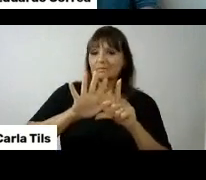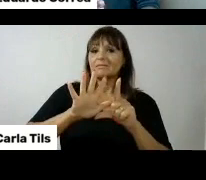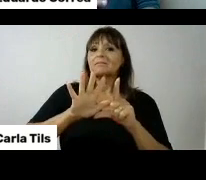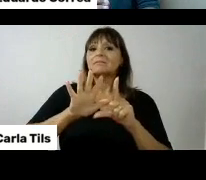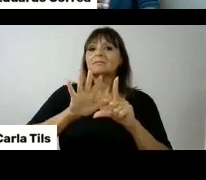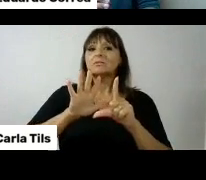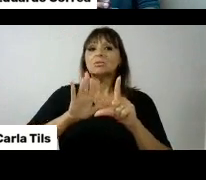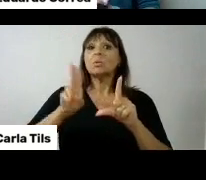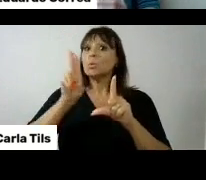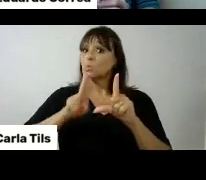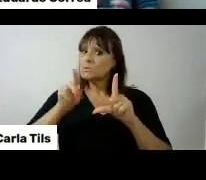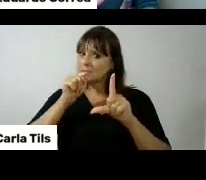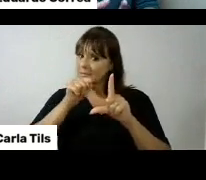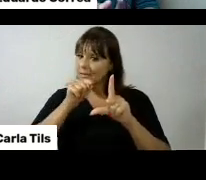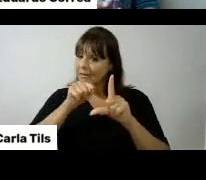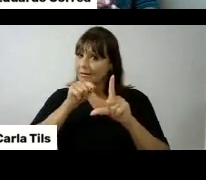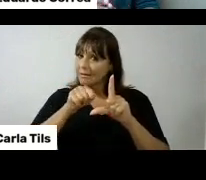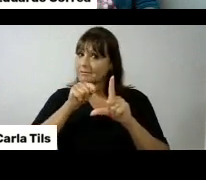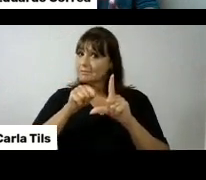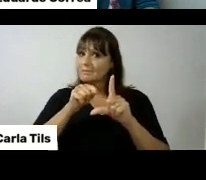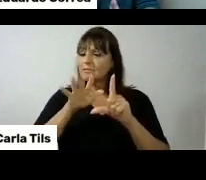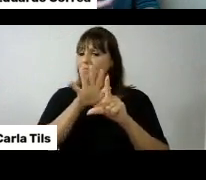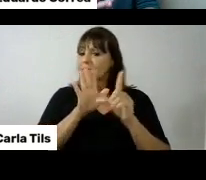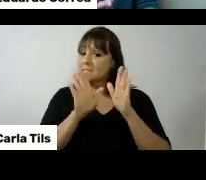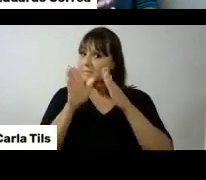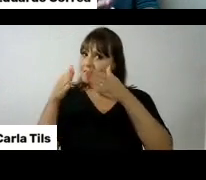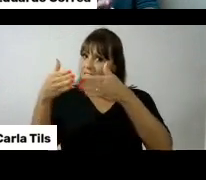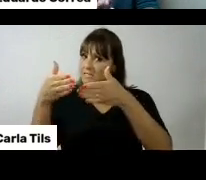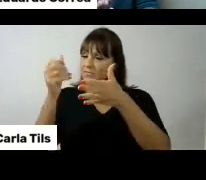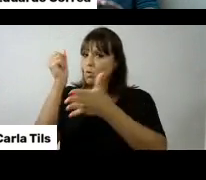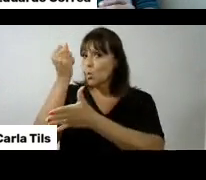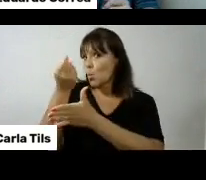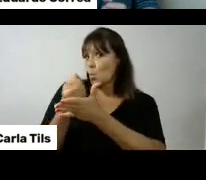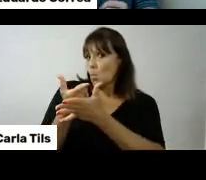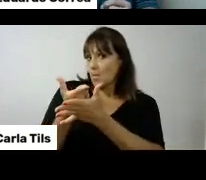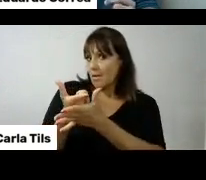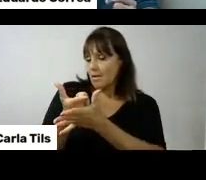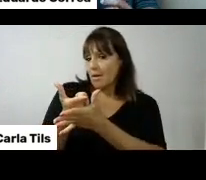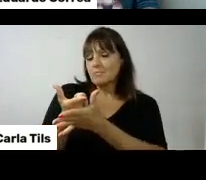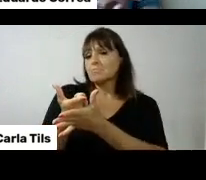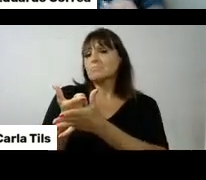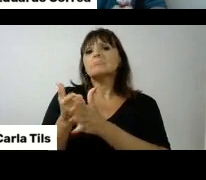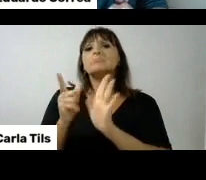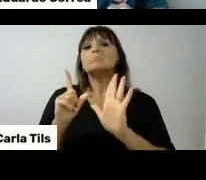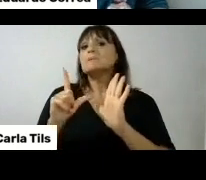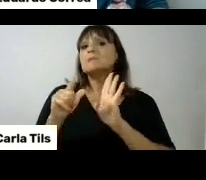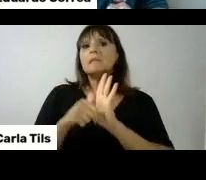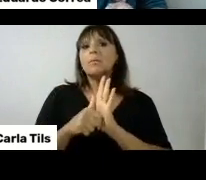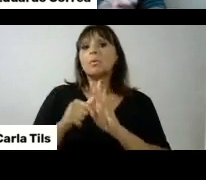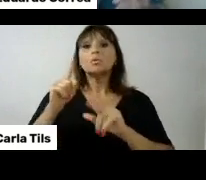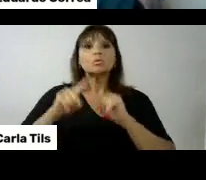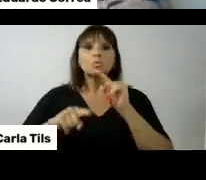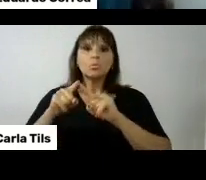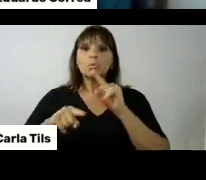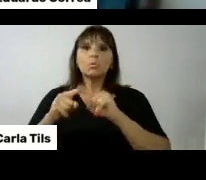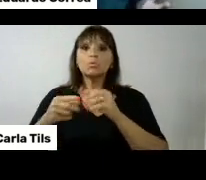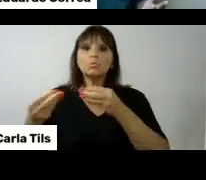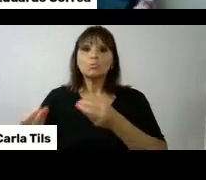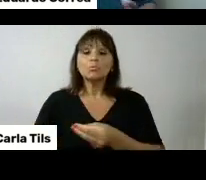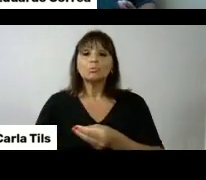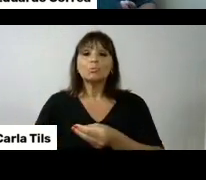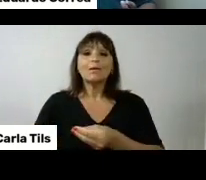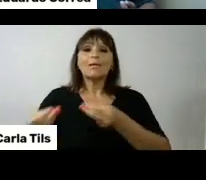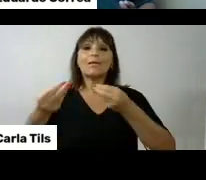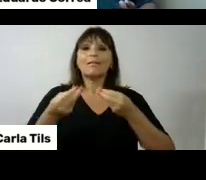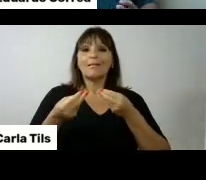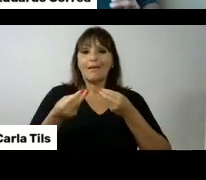utilizasse aquela plataforma de forma muito específica, comprasse e depois o produto chegasse até a sua casa. E beleza, bora começar